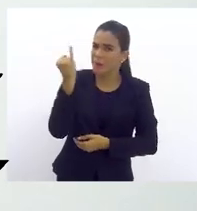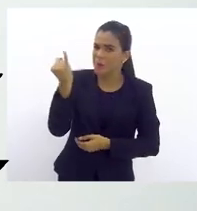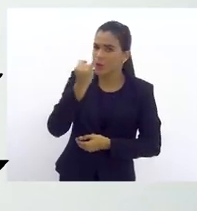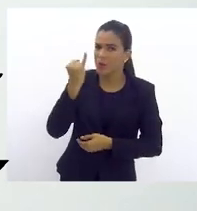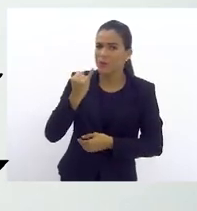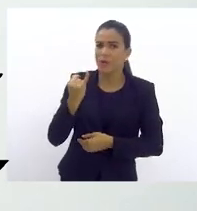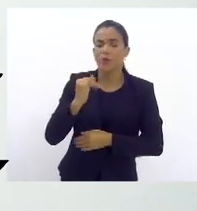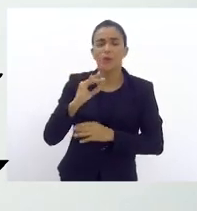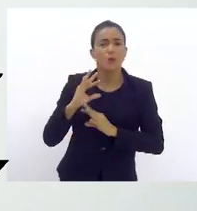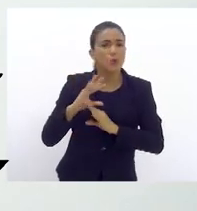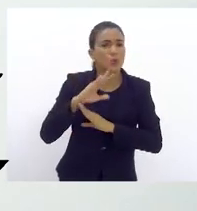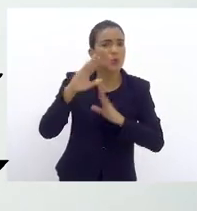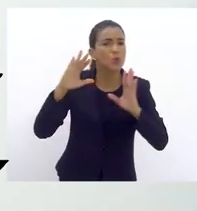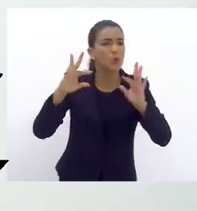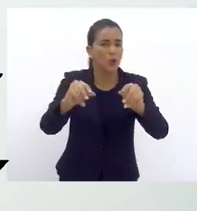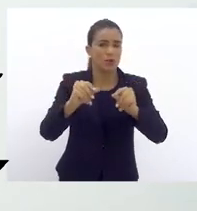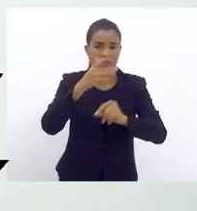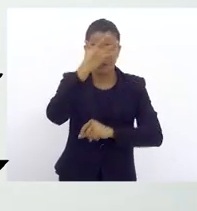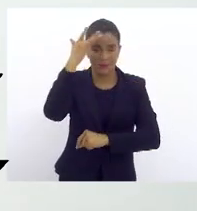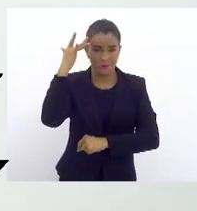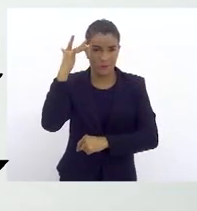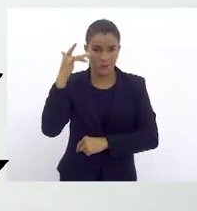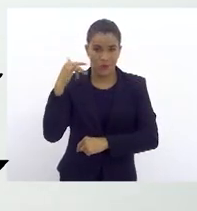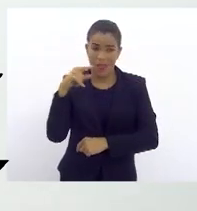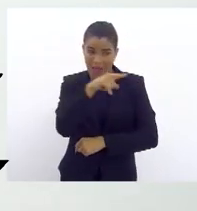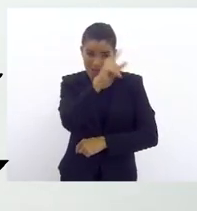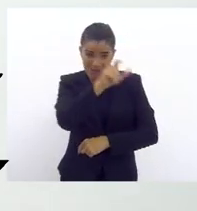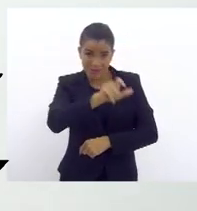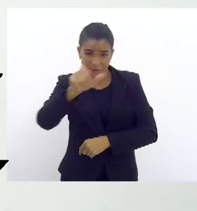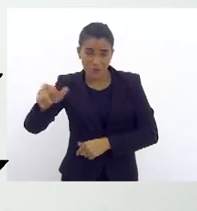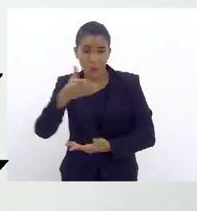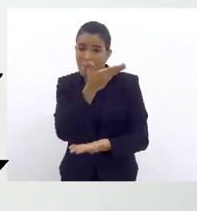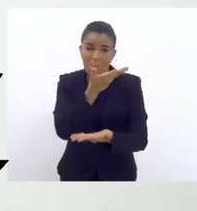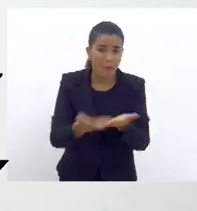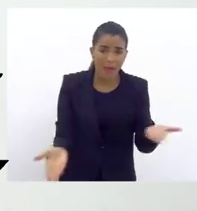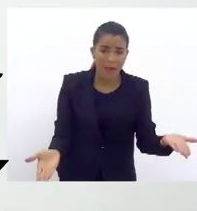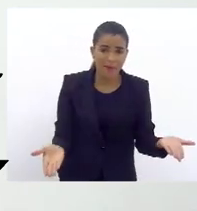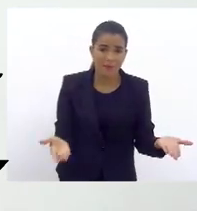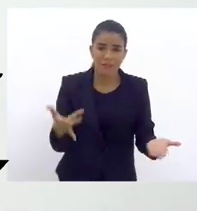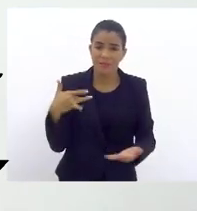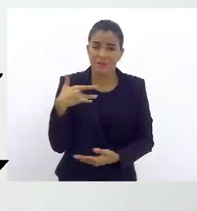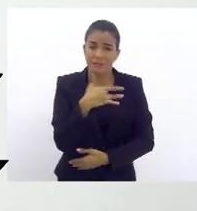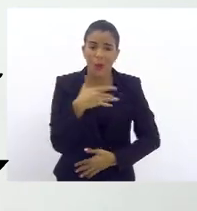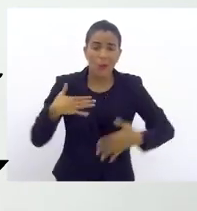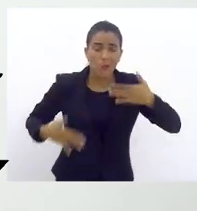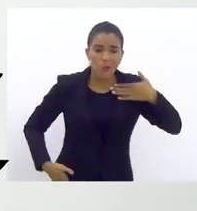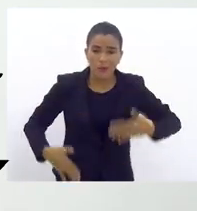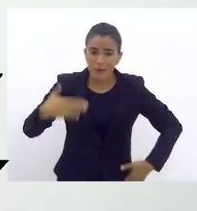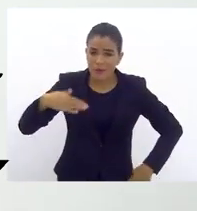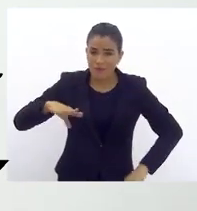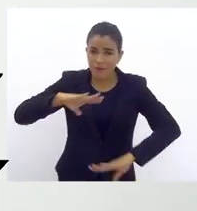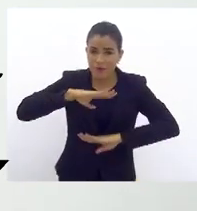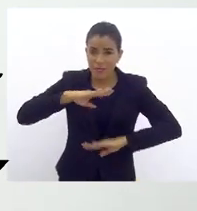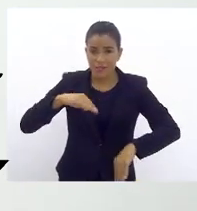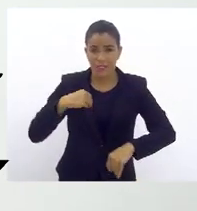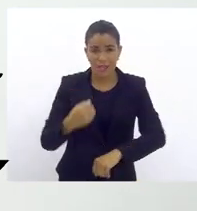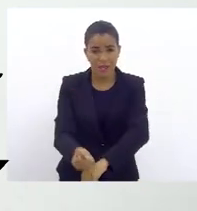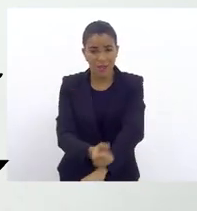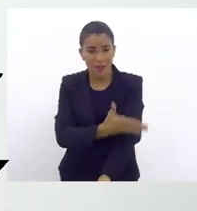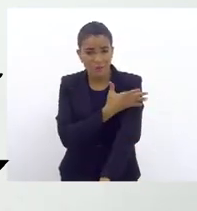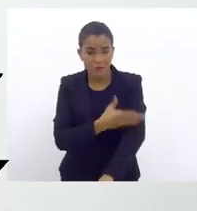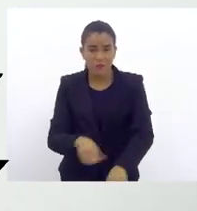pessoas perdem muito mais do que o seu patrimônio elas perdem a saúde física emocional